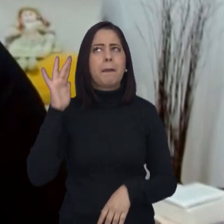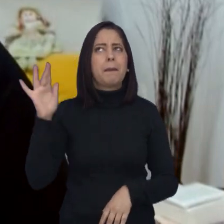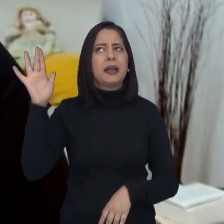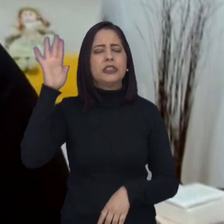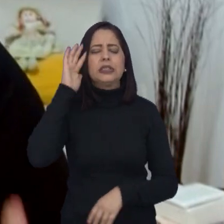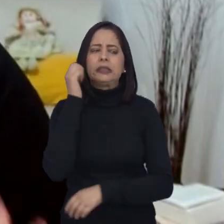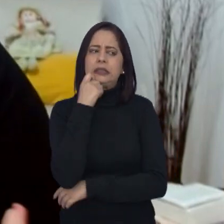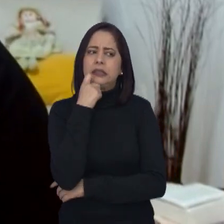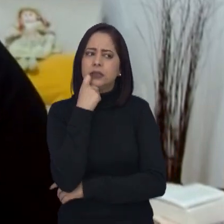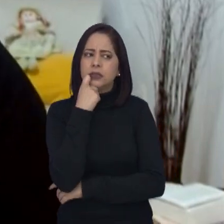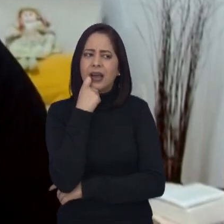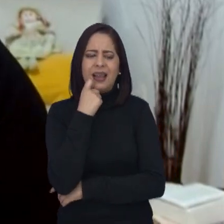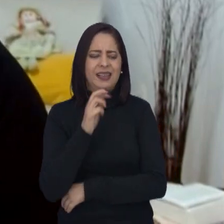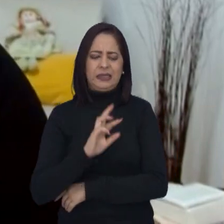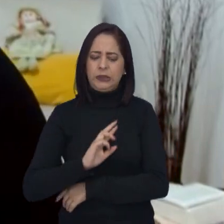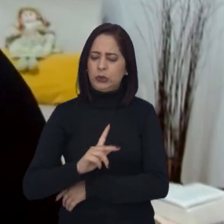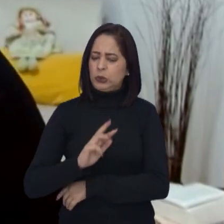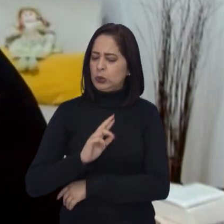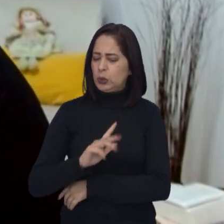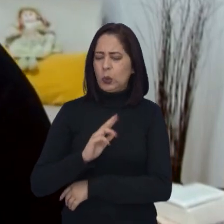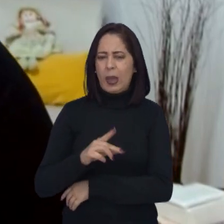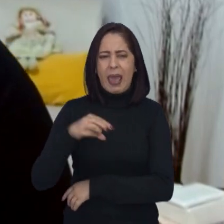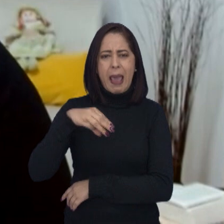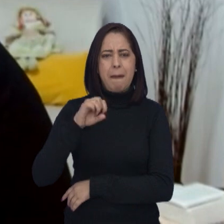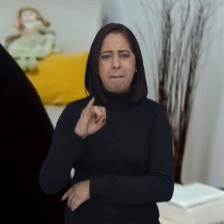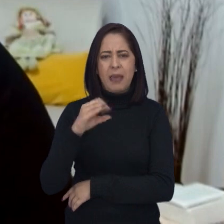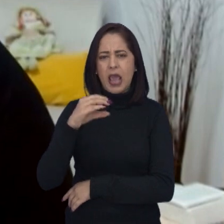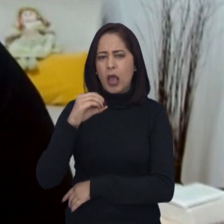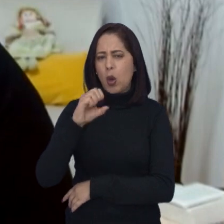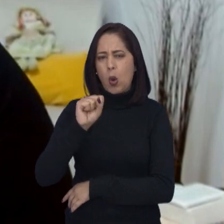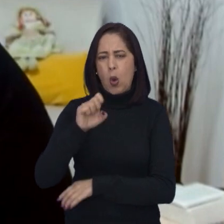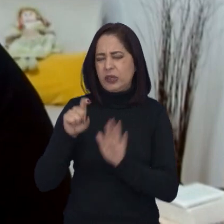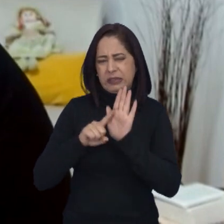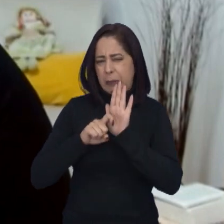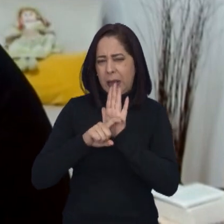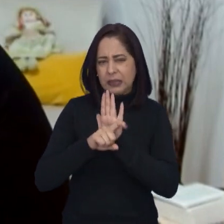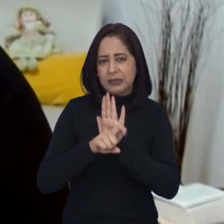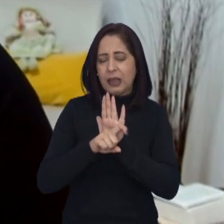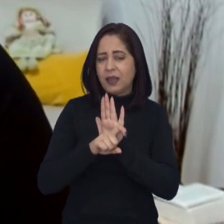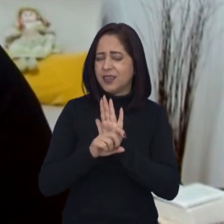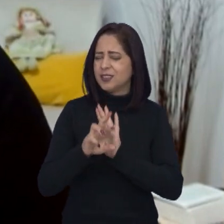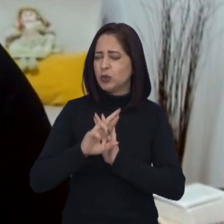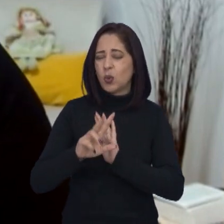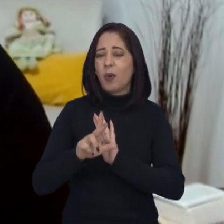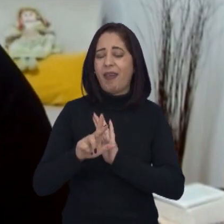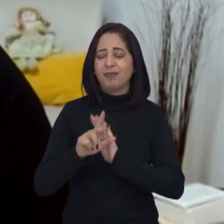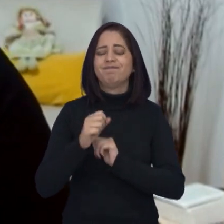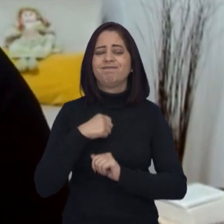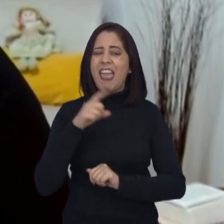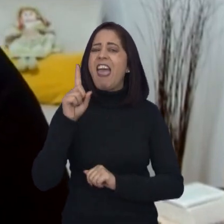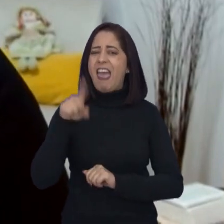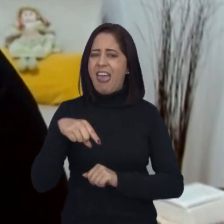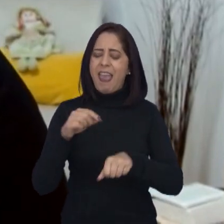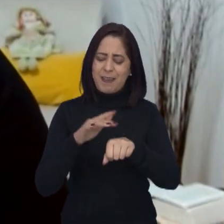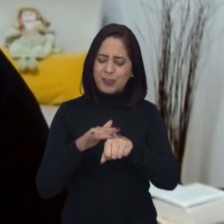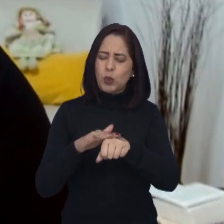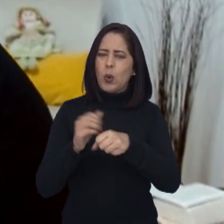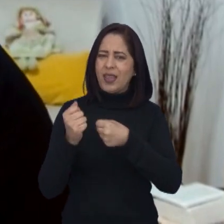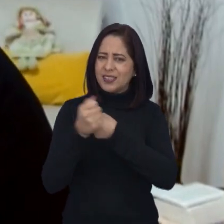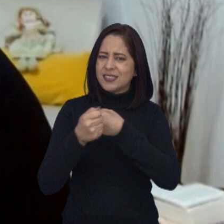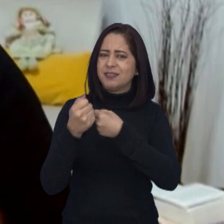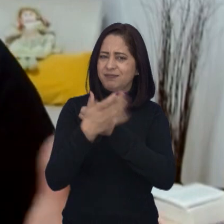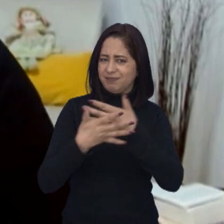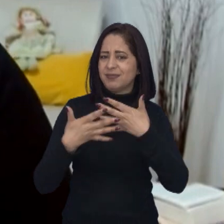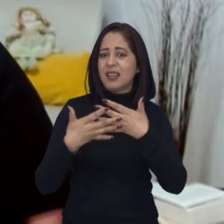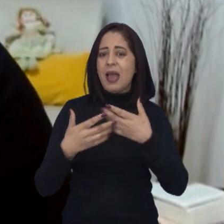não era micose, eu tinha certeza, na verdade. Eu sabia que era vitiligo, eu tinha estudado com uma pessoa que tinha